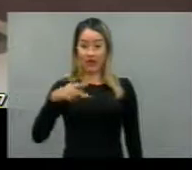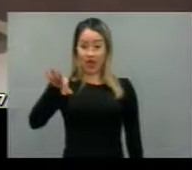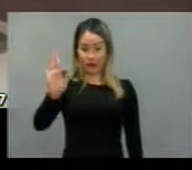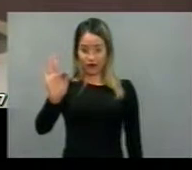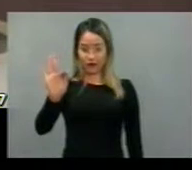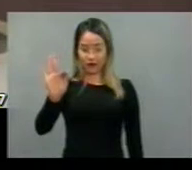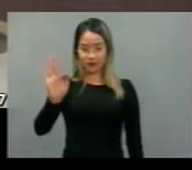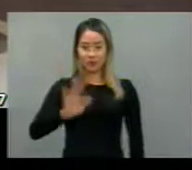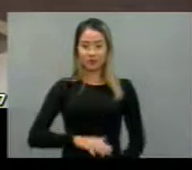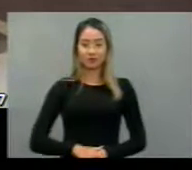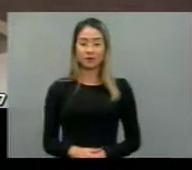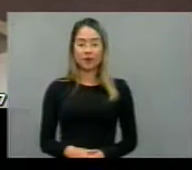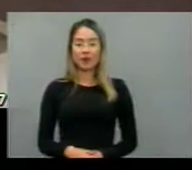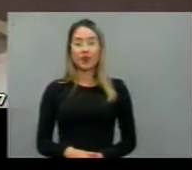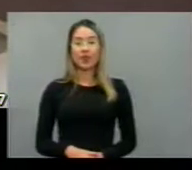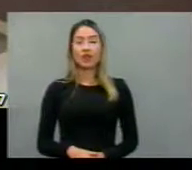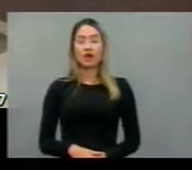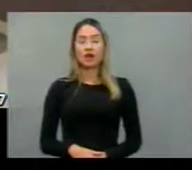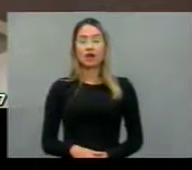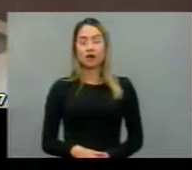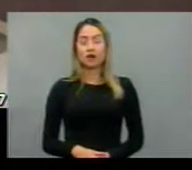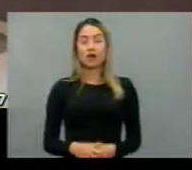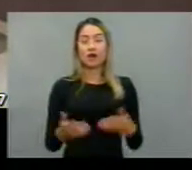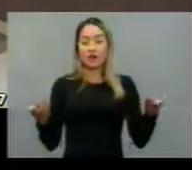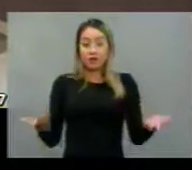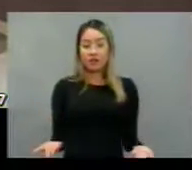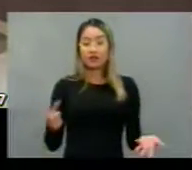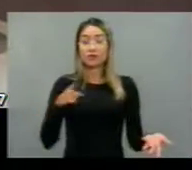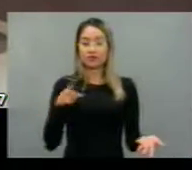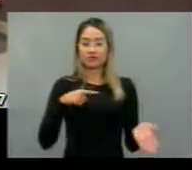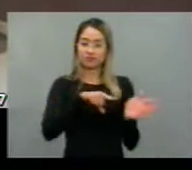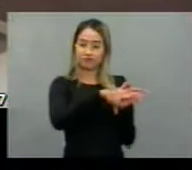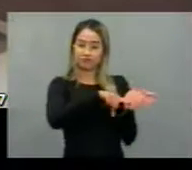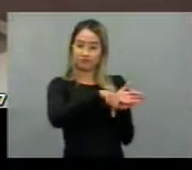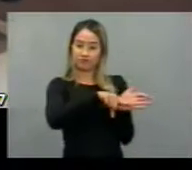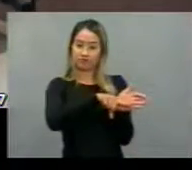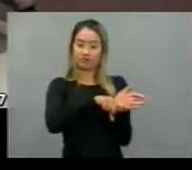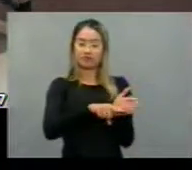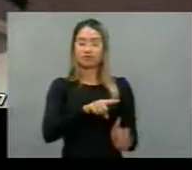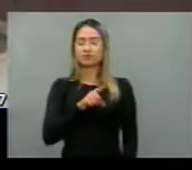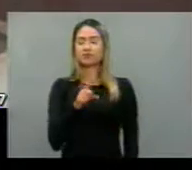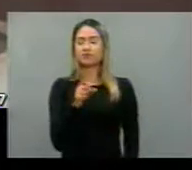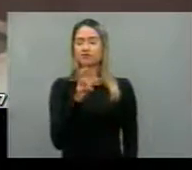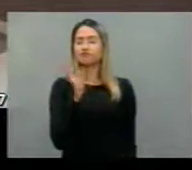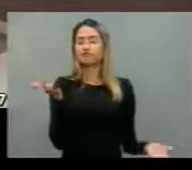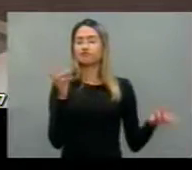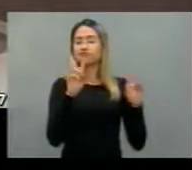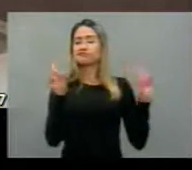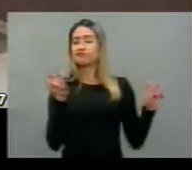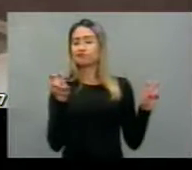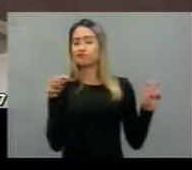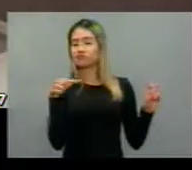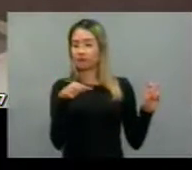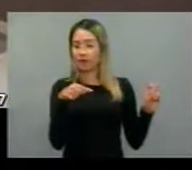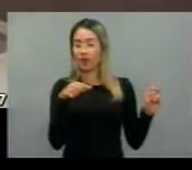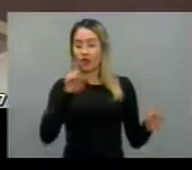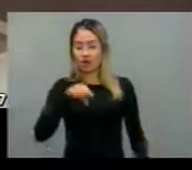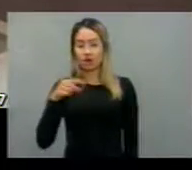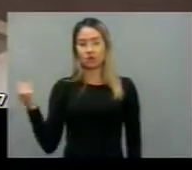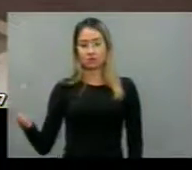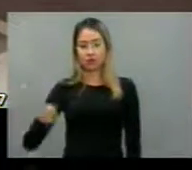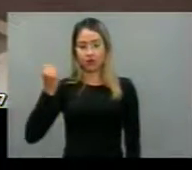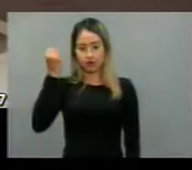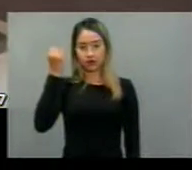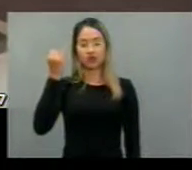vinculação desses dois temas, mais uma operação envolvendo figuras importantes do